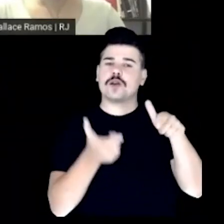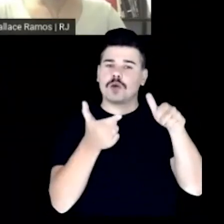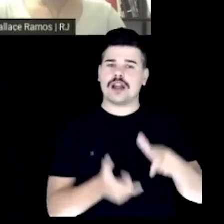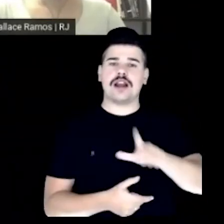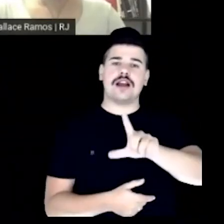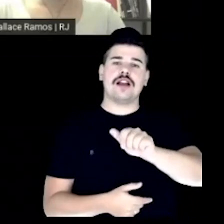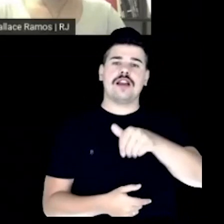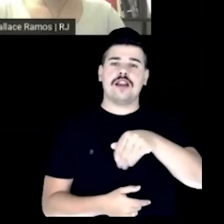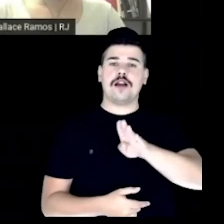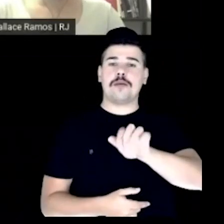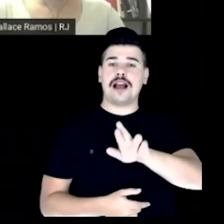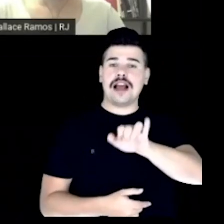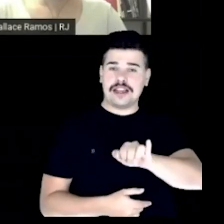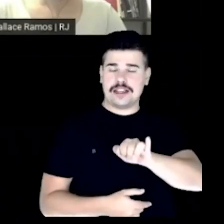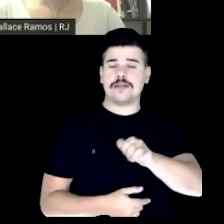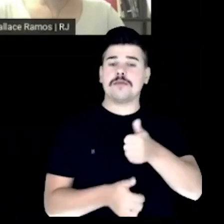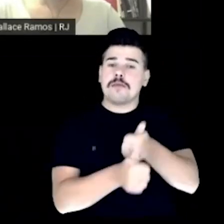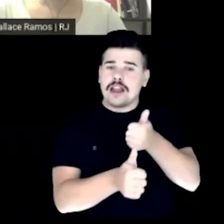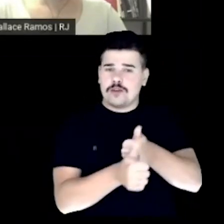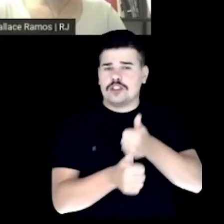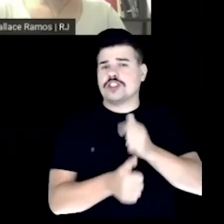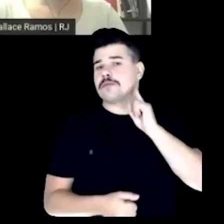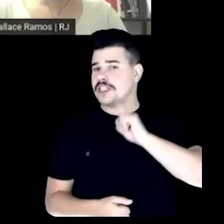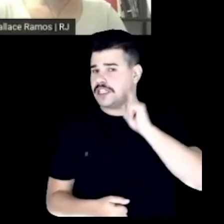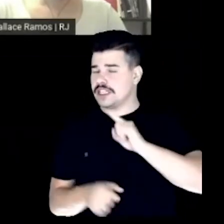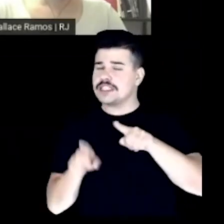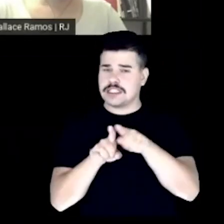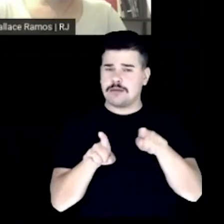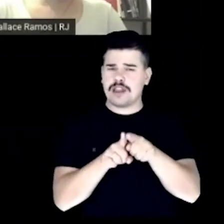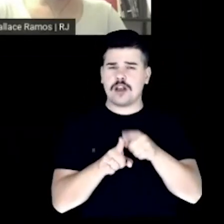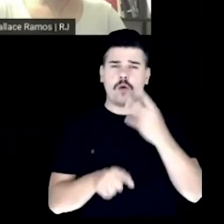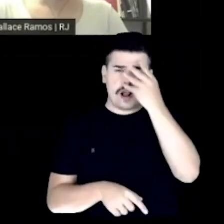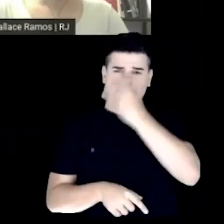do meu marido. A cidade do meu marido é no interior de Minas Gerais, a 4 horas de Brasília.